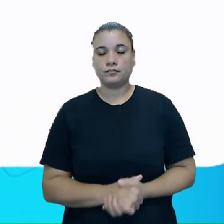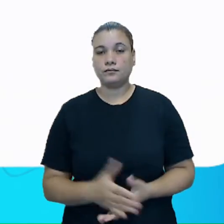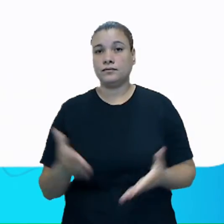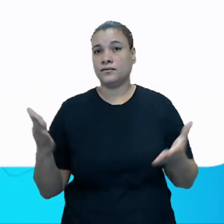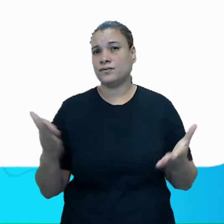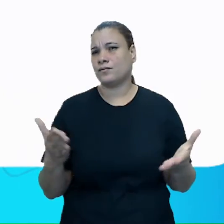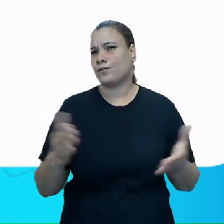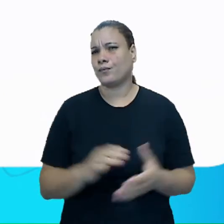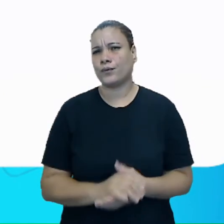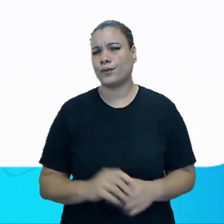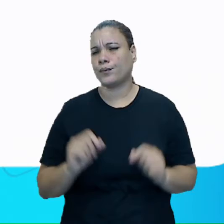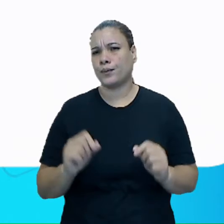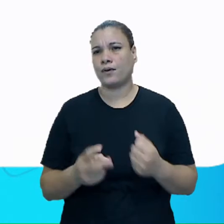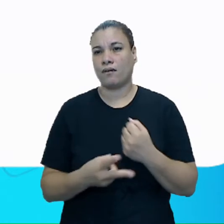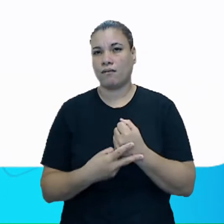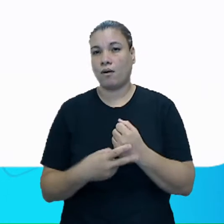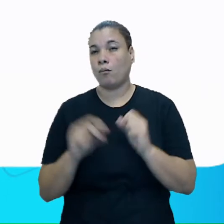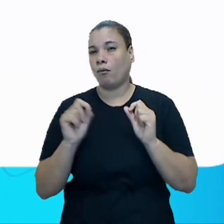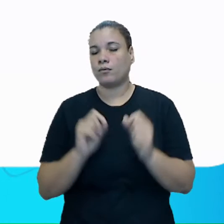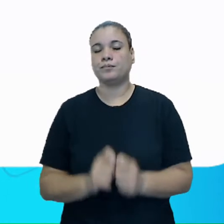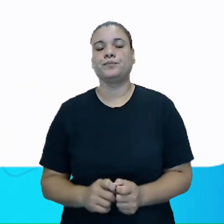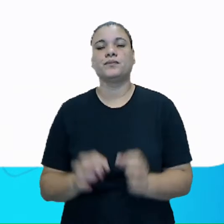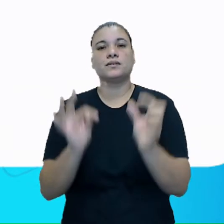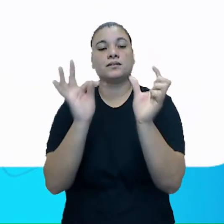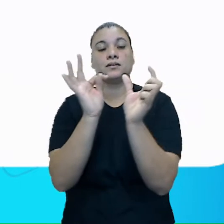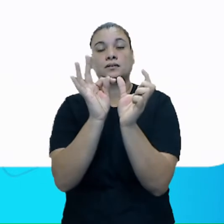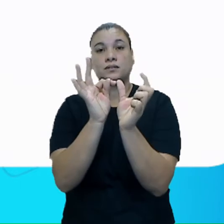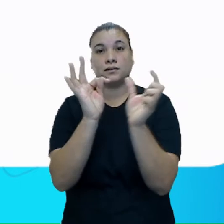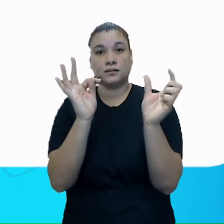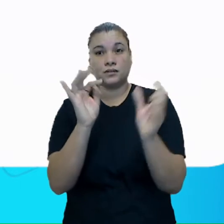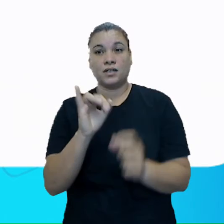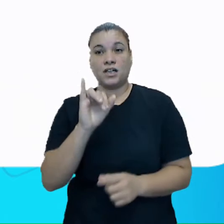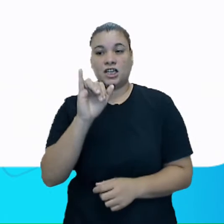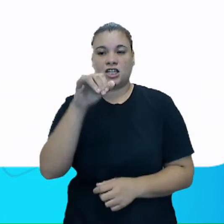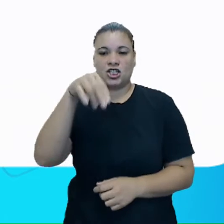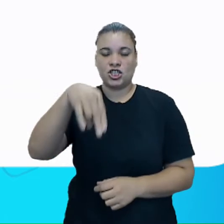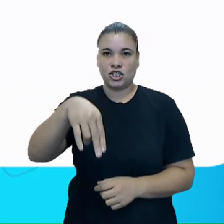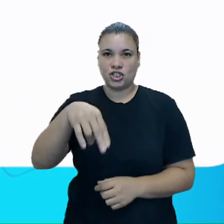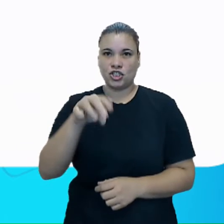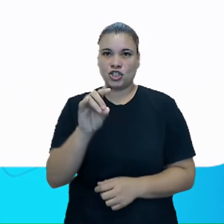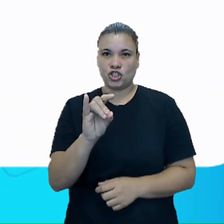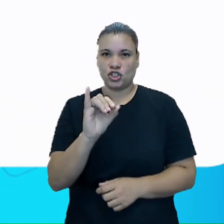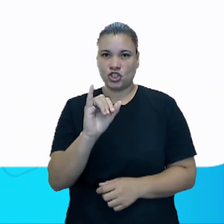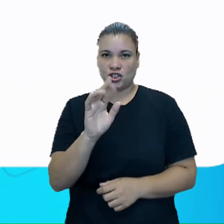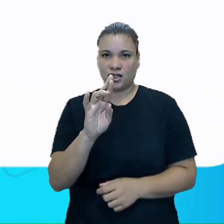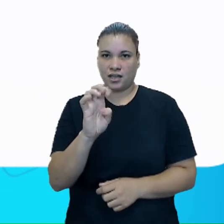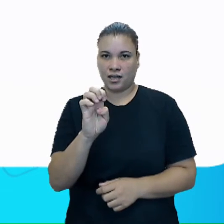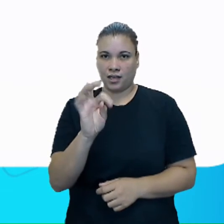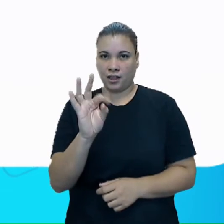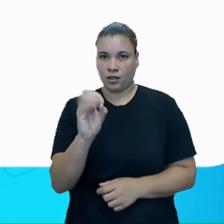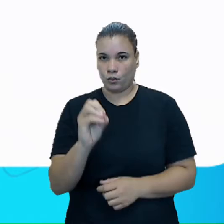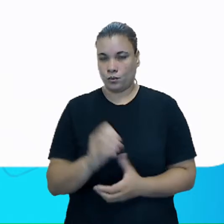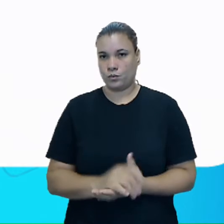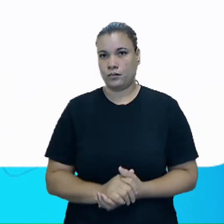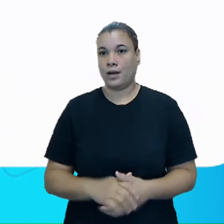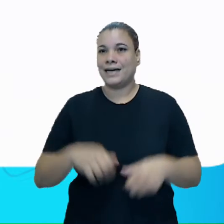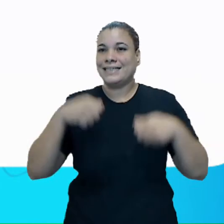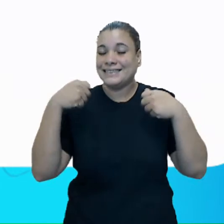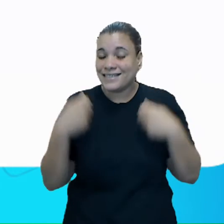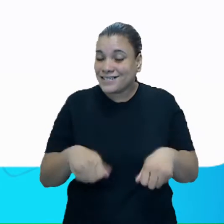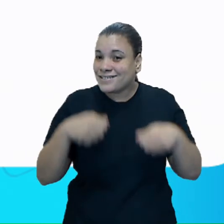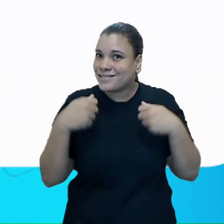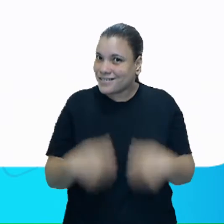Agora o indireto. Bem, verbo transitivo indireto. O complemento exige o uso